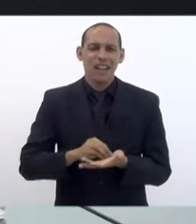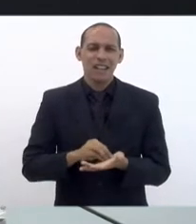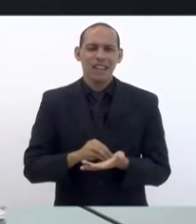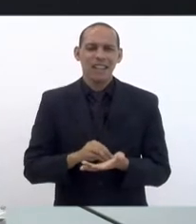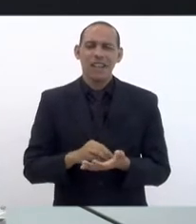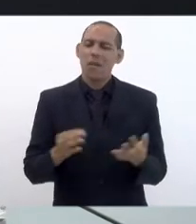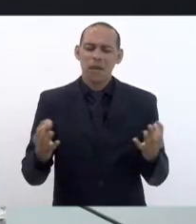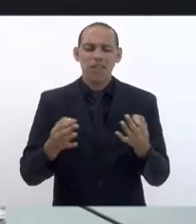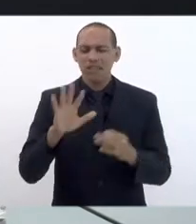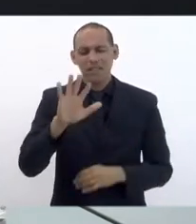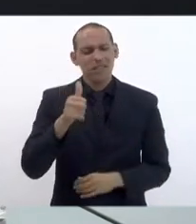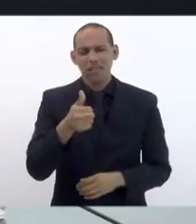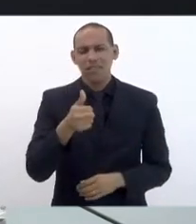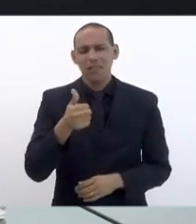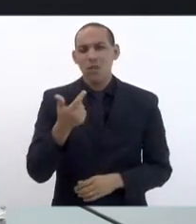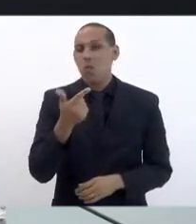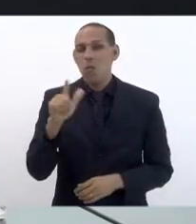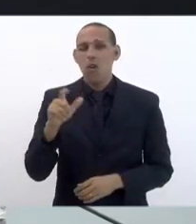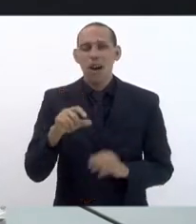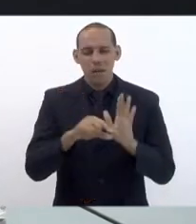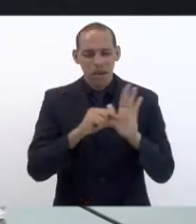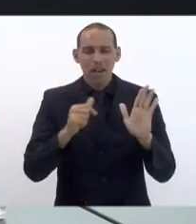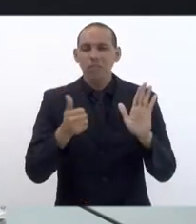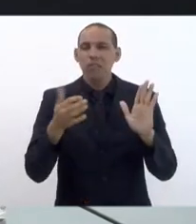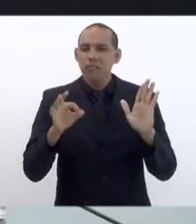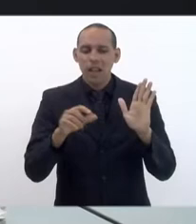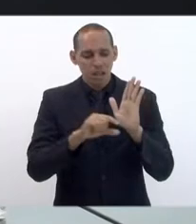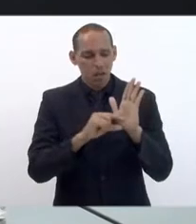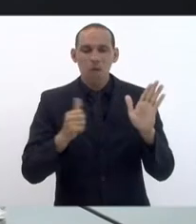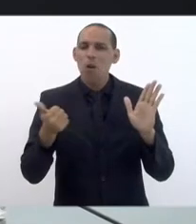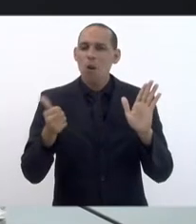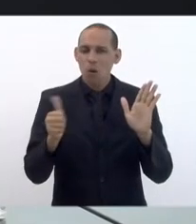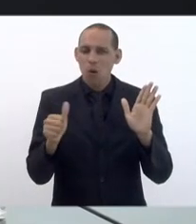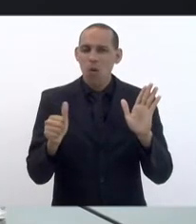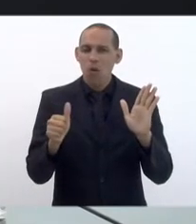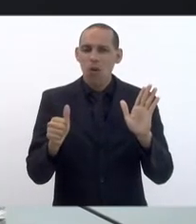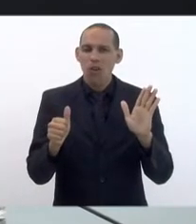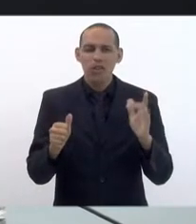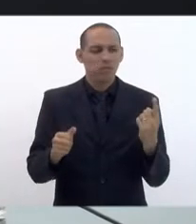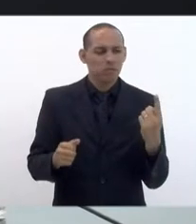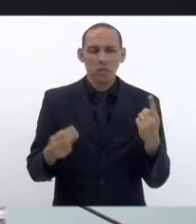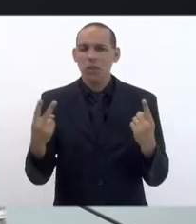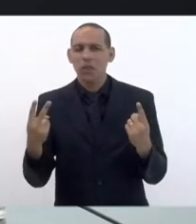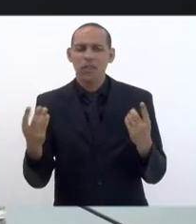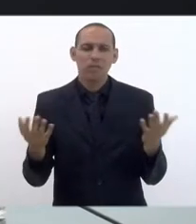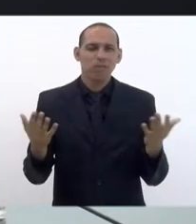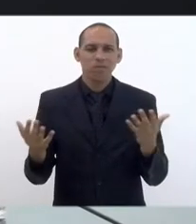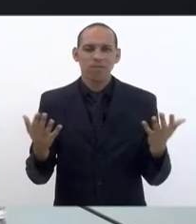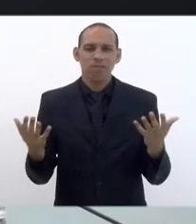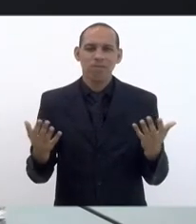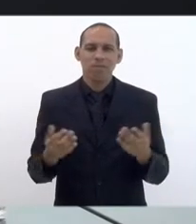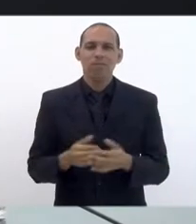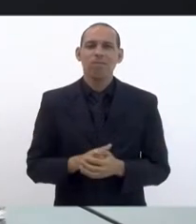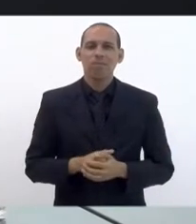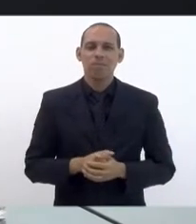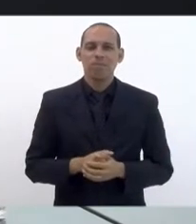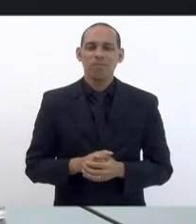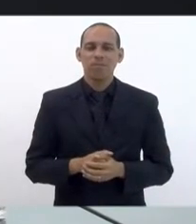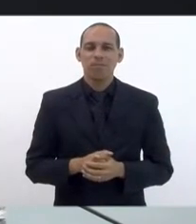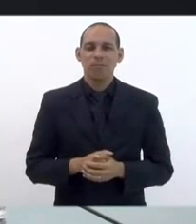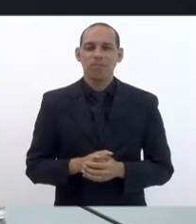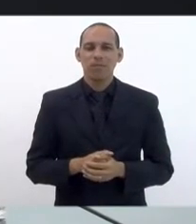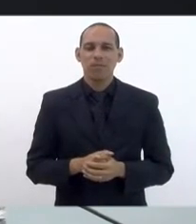Está perfeito. O outro está no 11. Mas ou é 1 ou 2. É. Foi contrário a 1 e a 2, favorável a